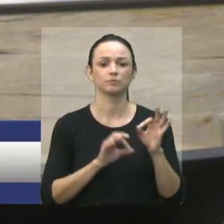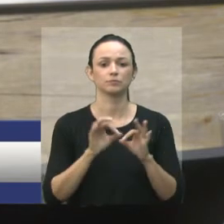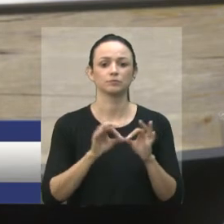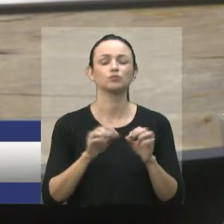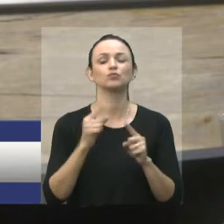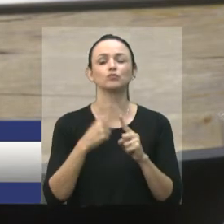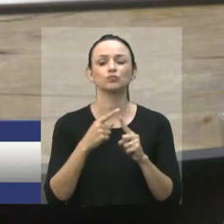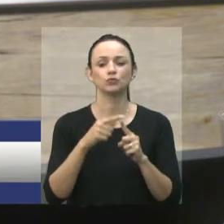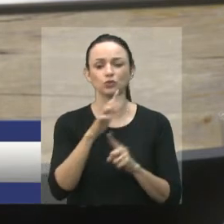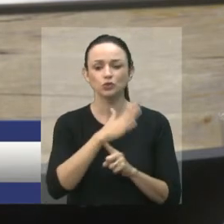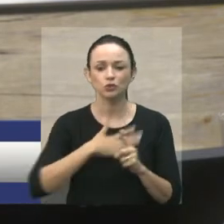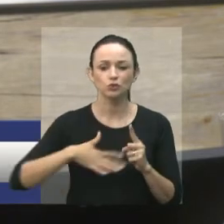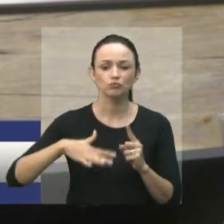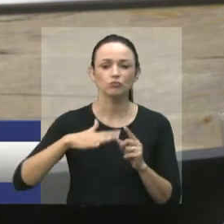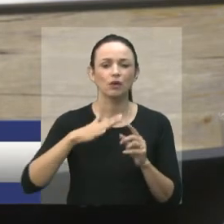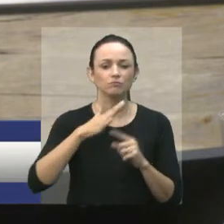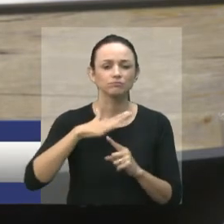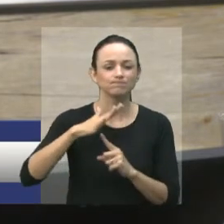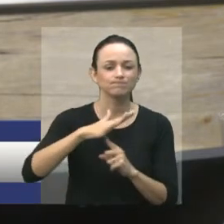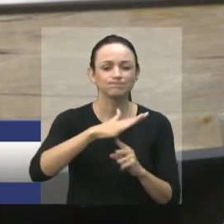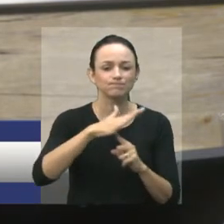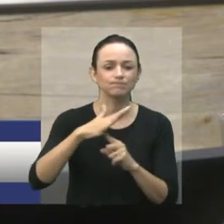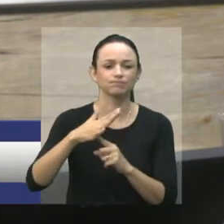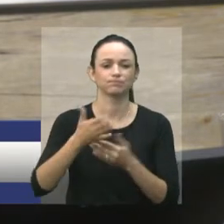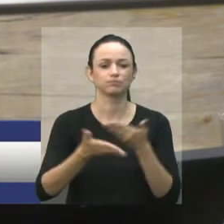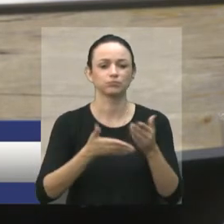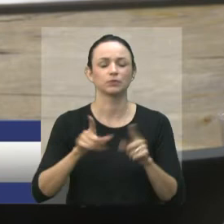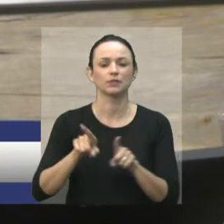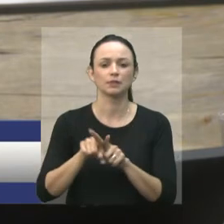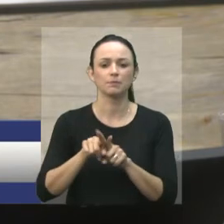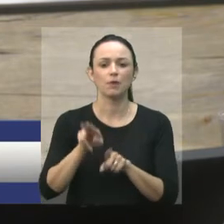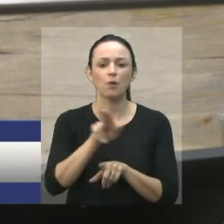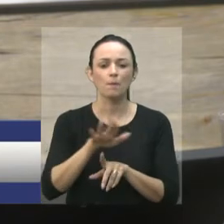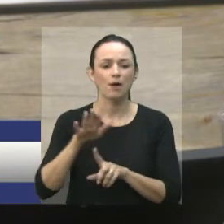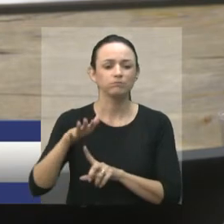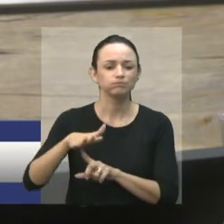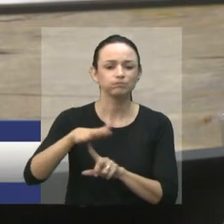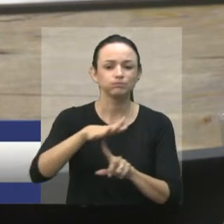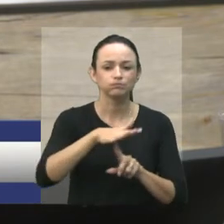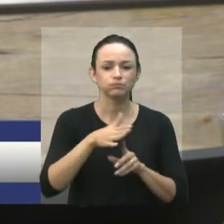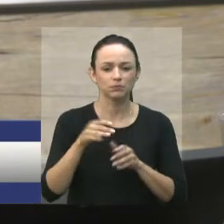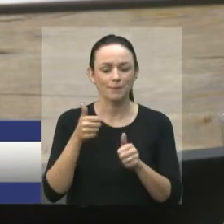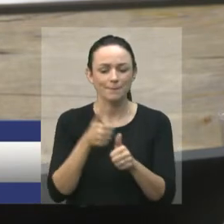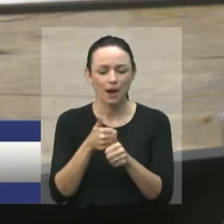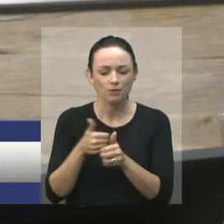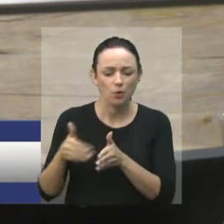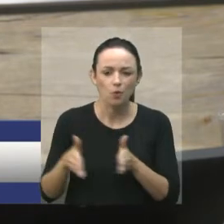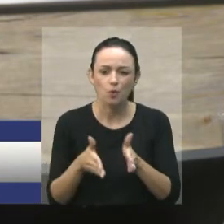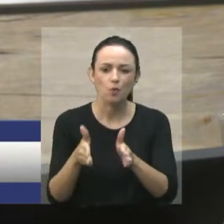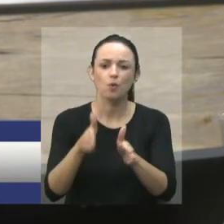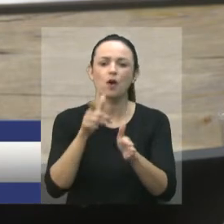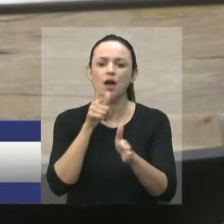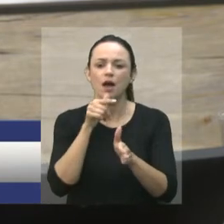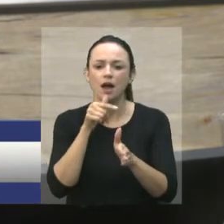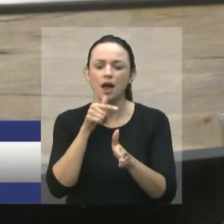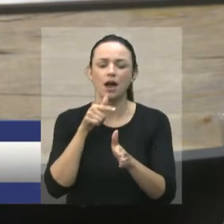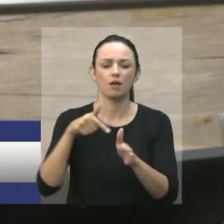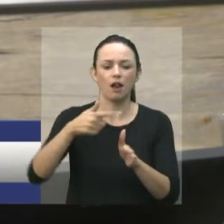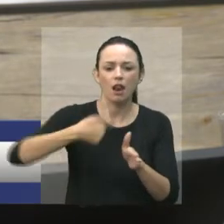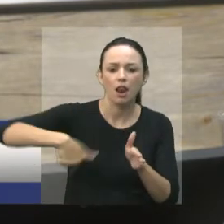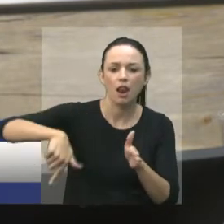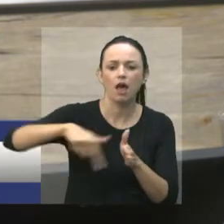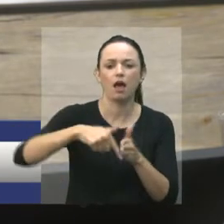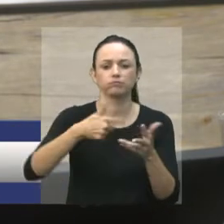socioambientais de conciliação ambiental e urbanística nas áreas próximas de córregos, riachos, lagos e rio de